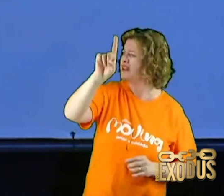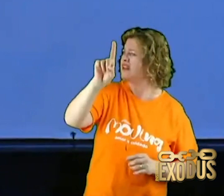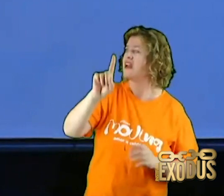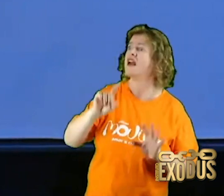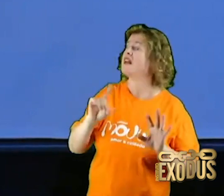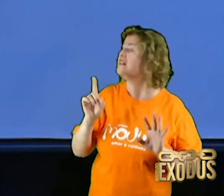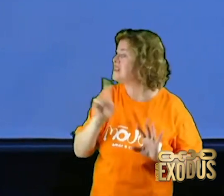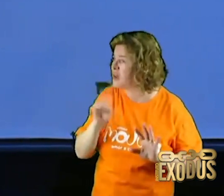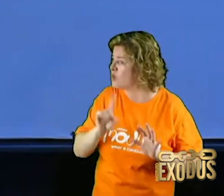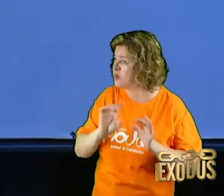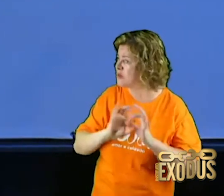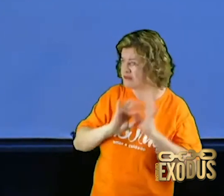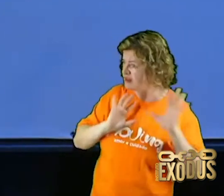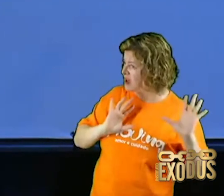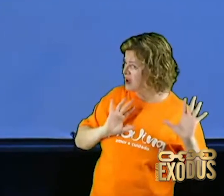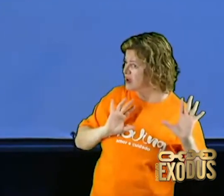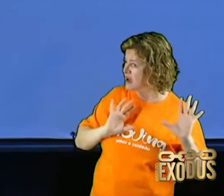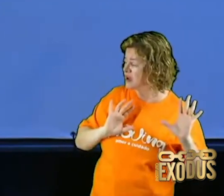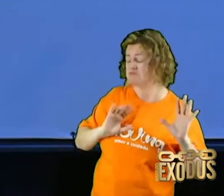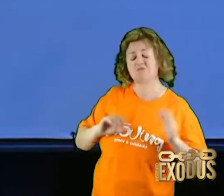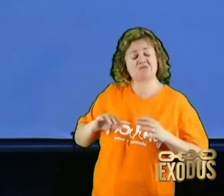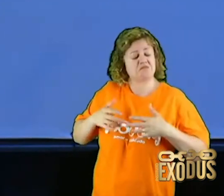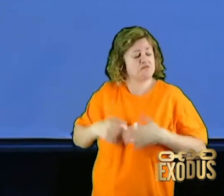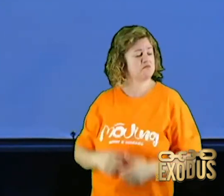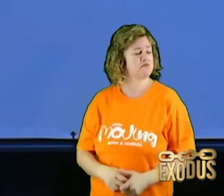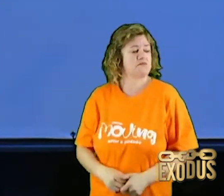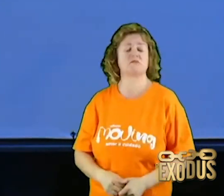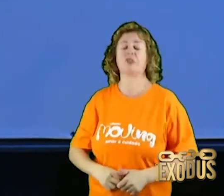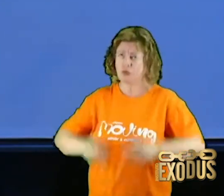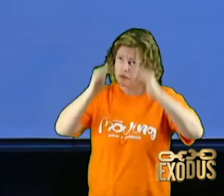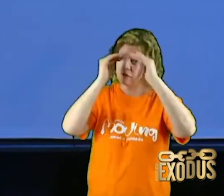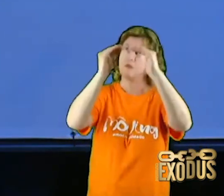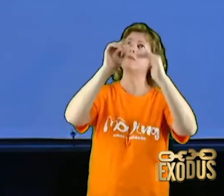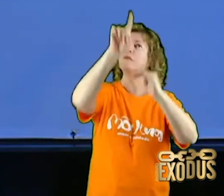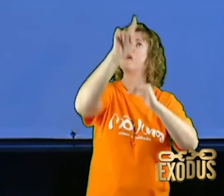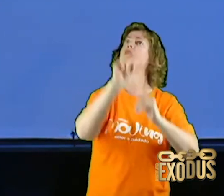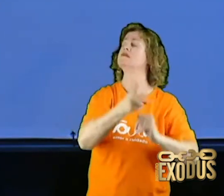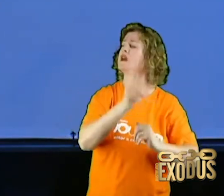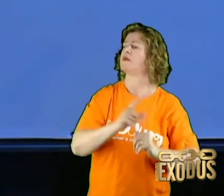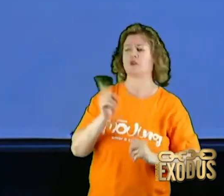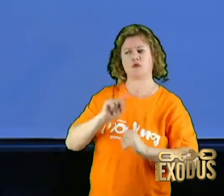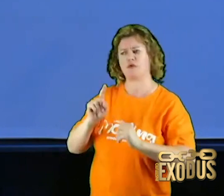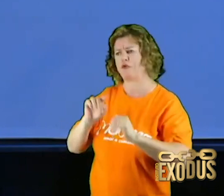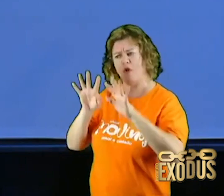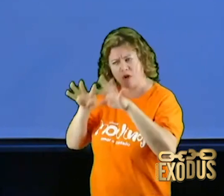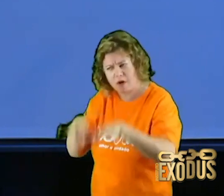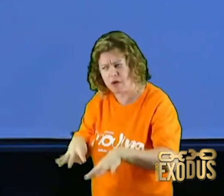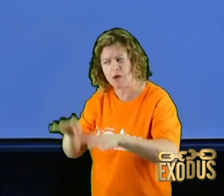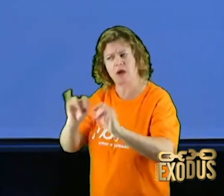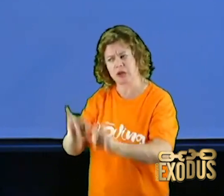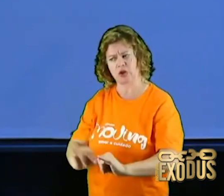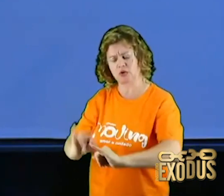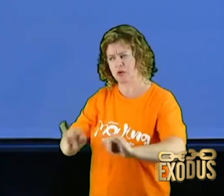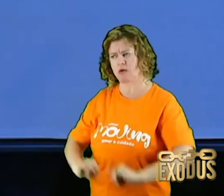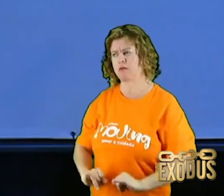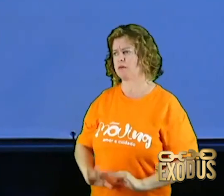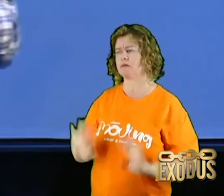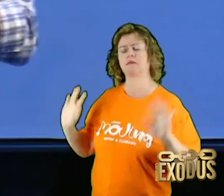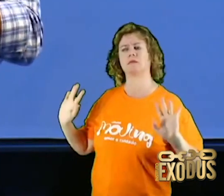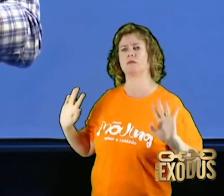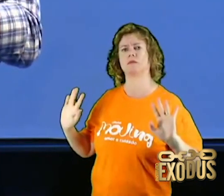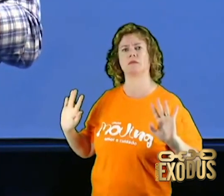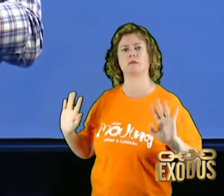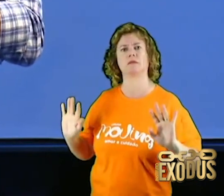não me livrar, eu também não vou desobedecer a ele. Eu não vou me curvar ao teu chicote. Quer me jogar na fornalha? Me joga. Então, a minha